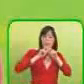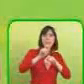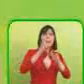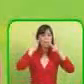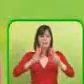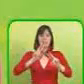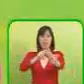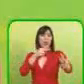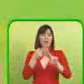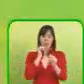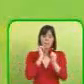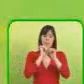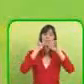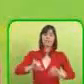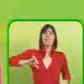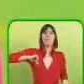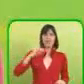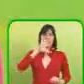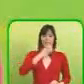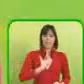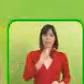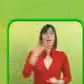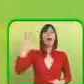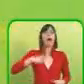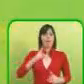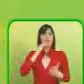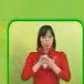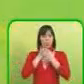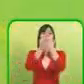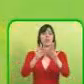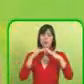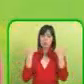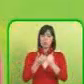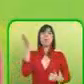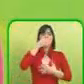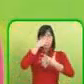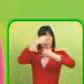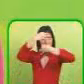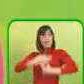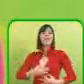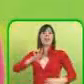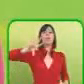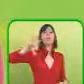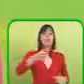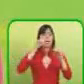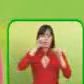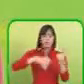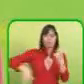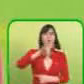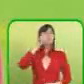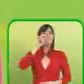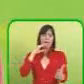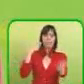em que importa reforçar o papel dos verdes e da CDU porque queremos contribuir para uma sociedade mais digna, para um país ambientalmente